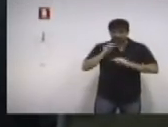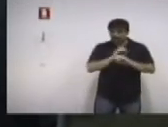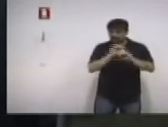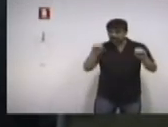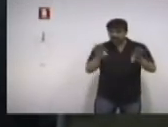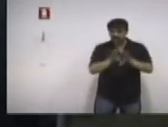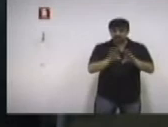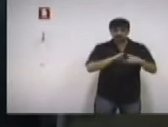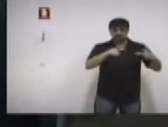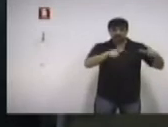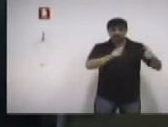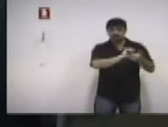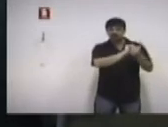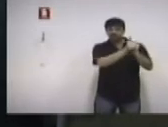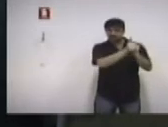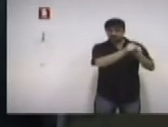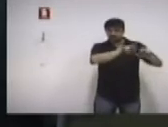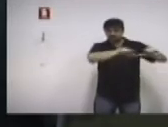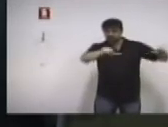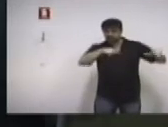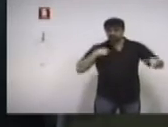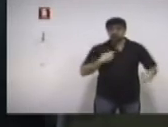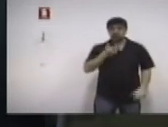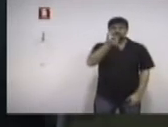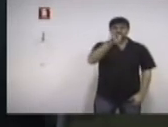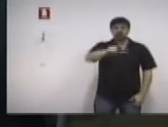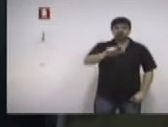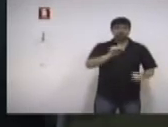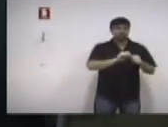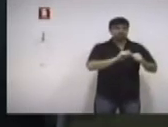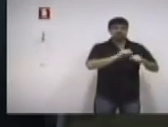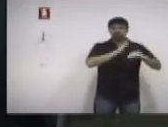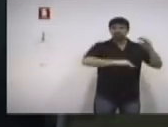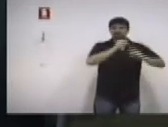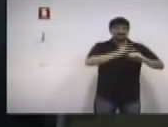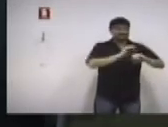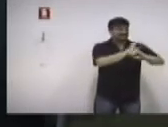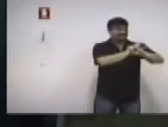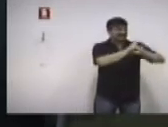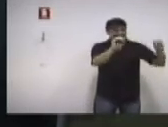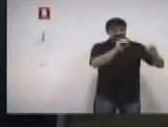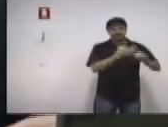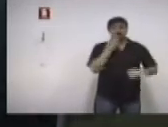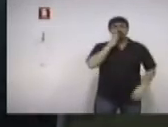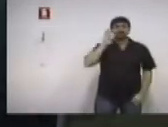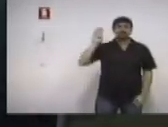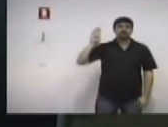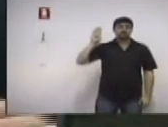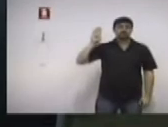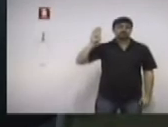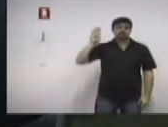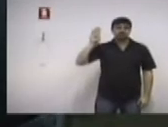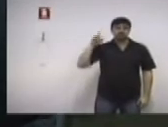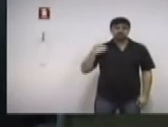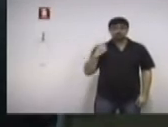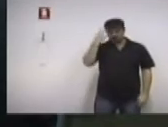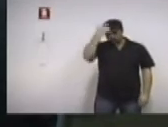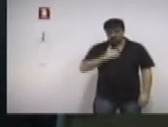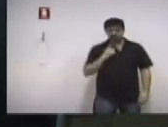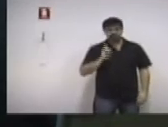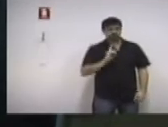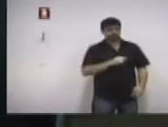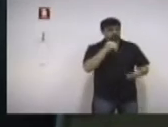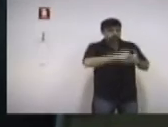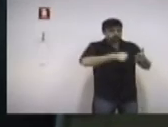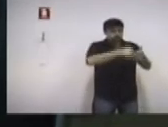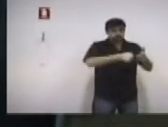da região do Poliesportivo eu e mais uma vez não fizeram absolutamente nada na mesma reunião Eles foram cobrados